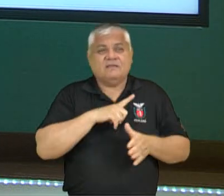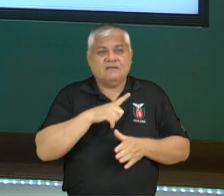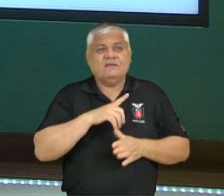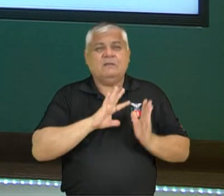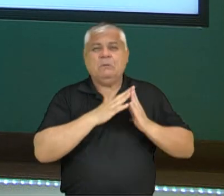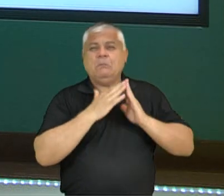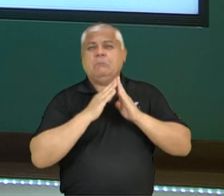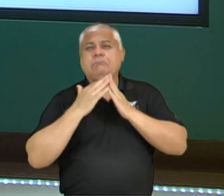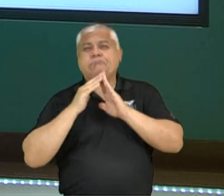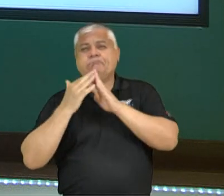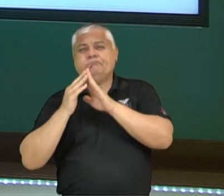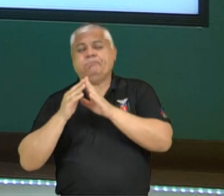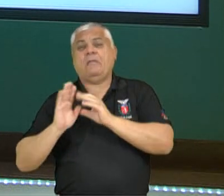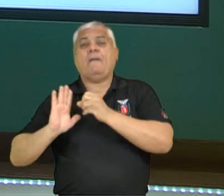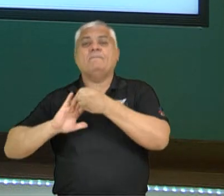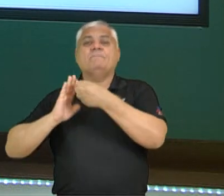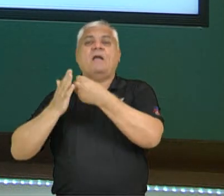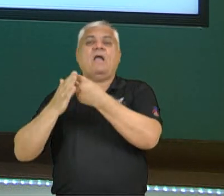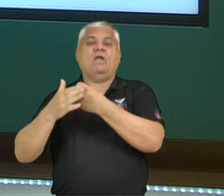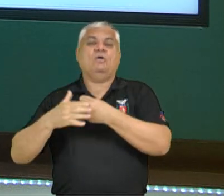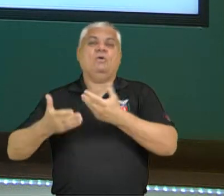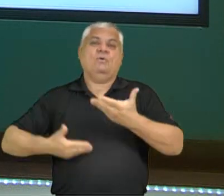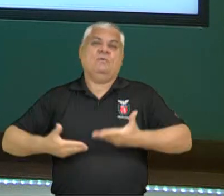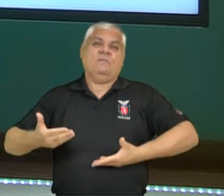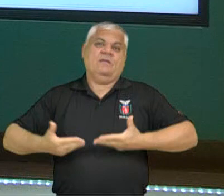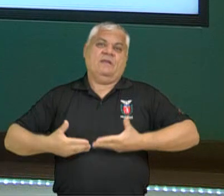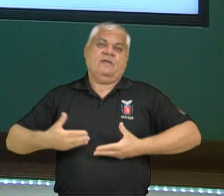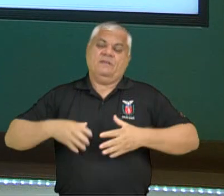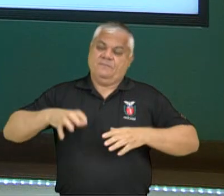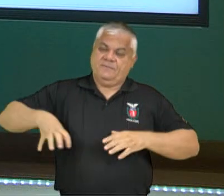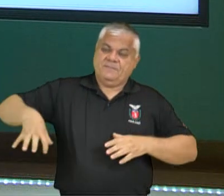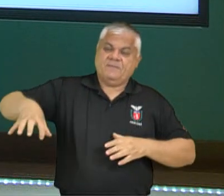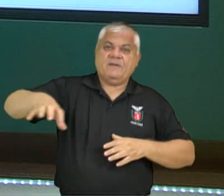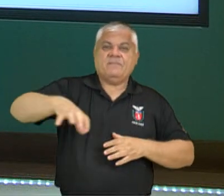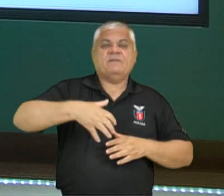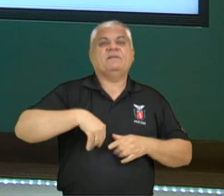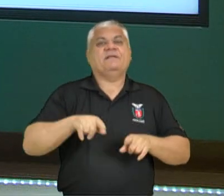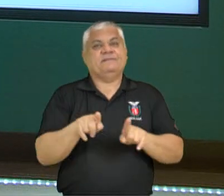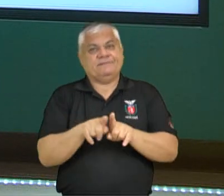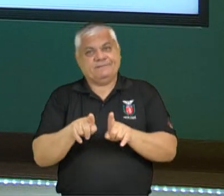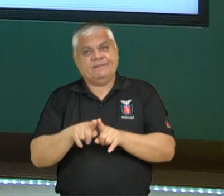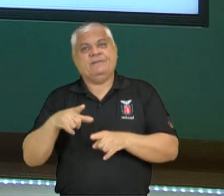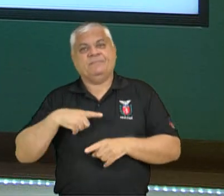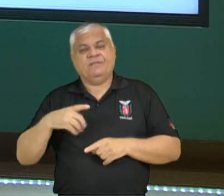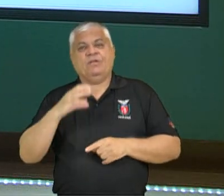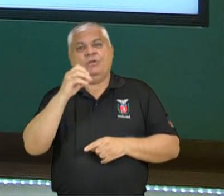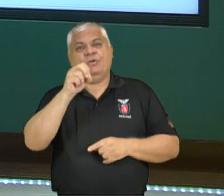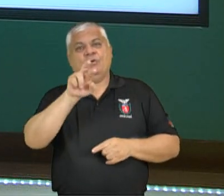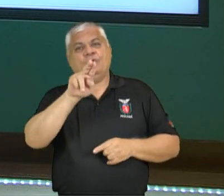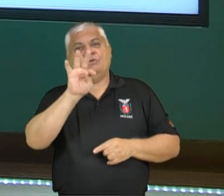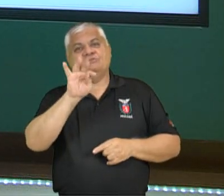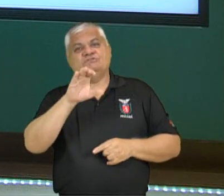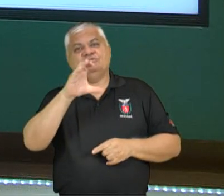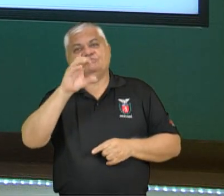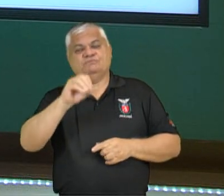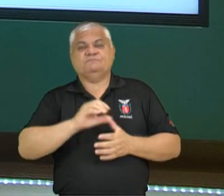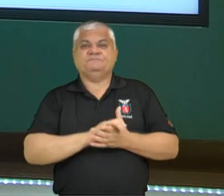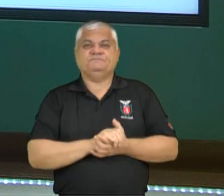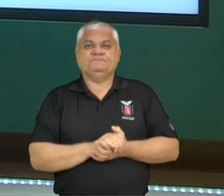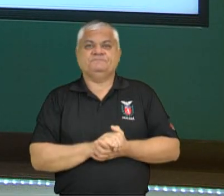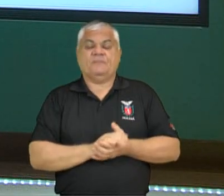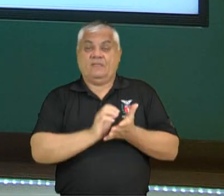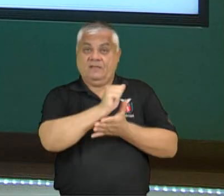dessas casas construídas em bairros operários que a gente vai conhecer aí, né, também por cortiços, beleza? E aqui